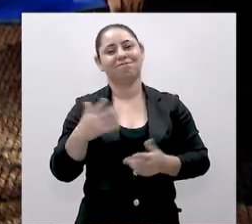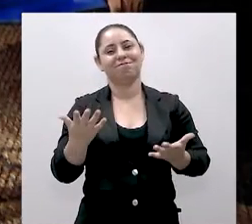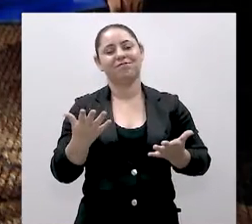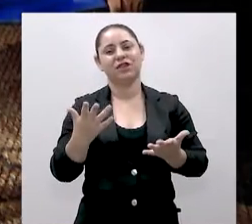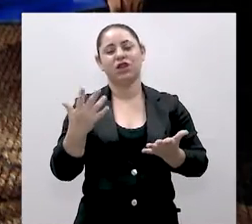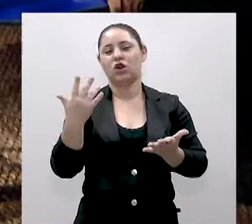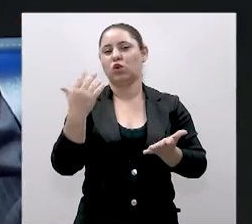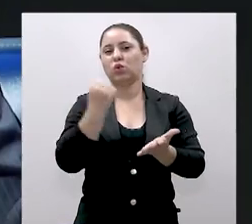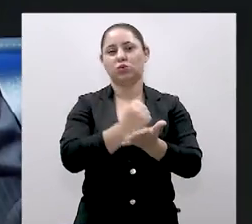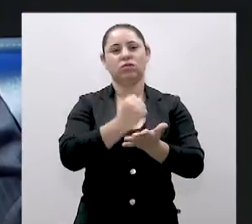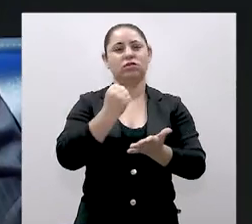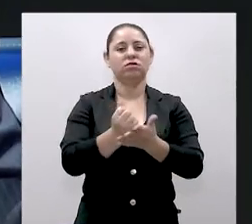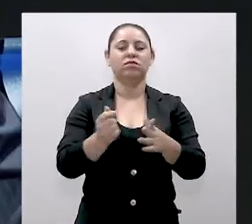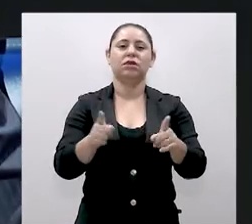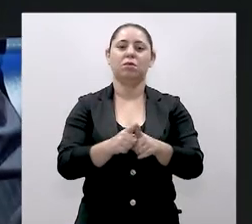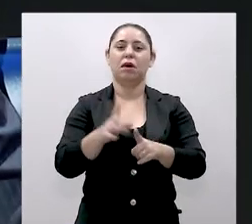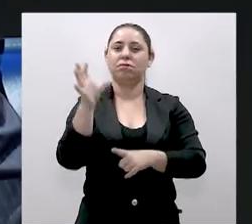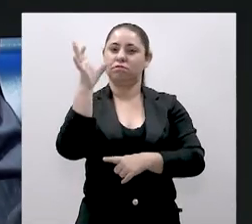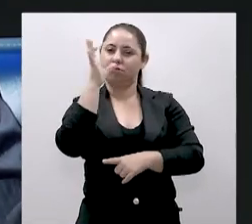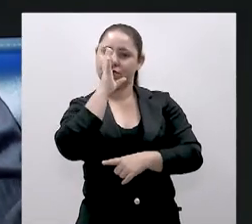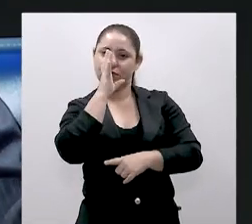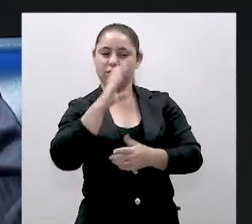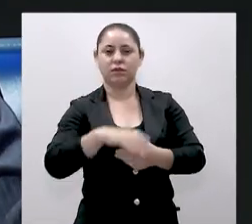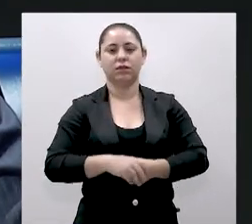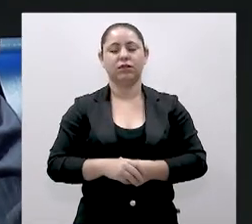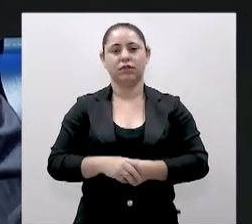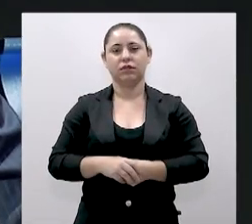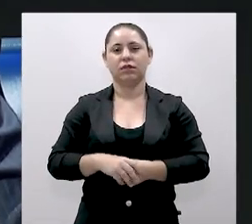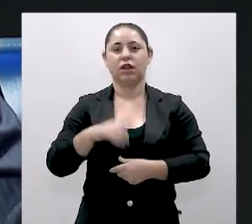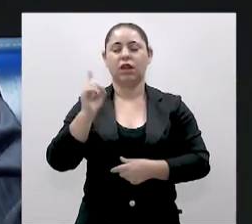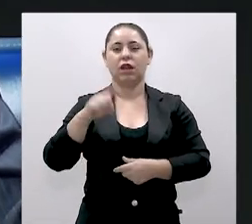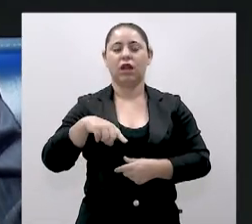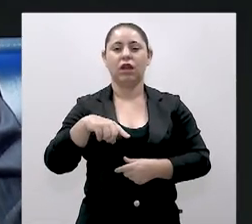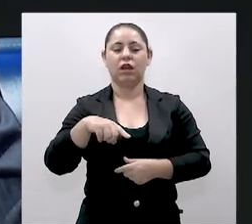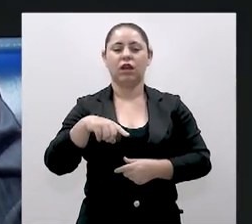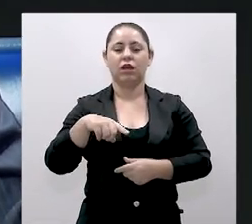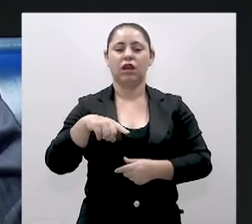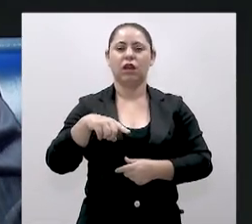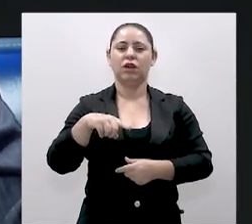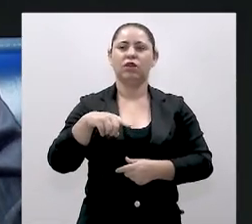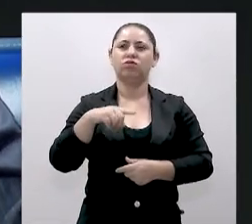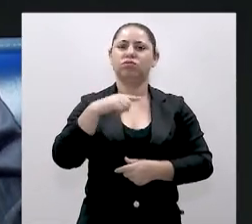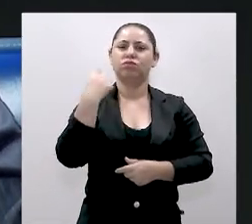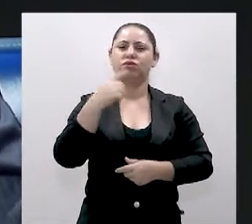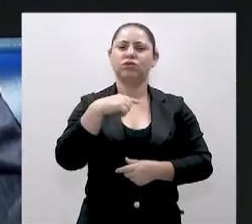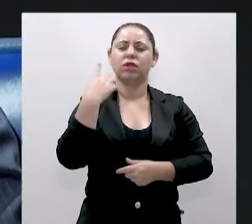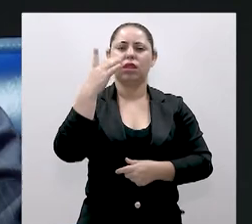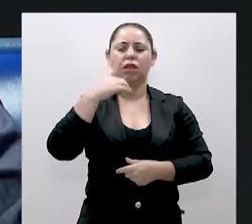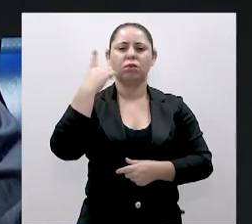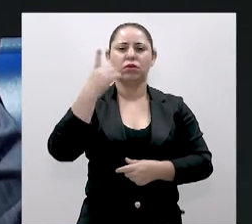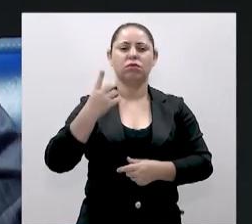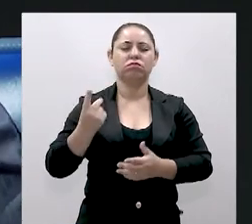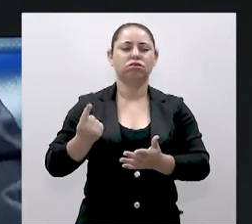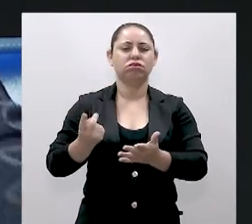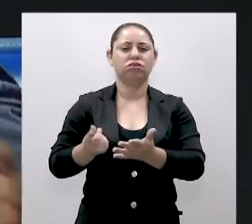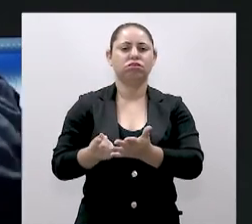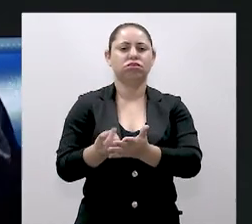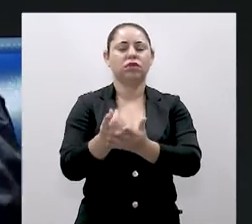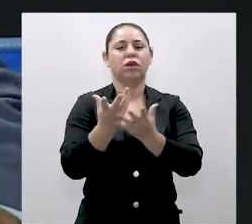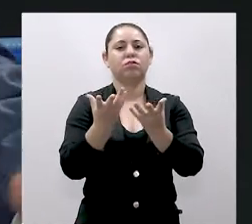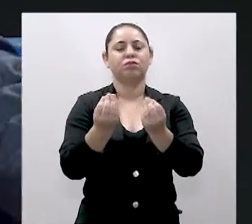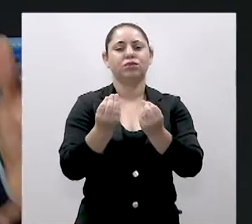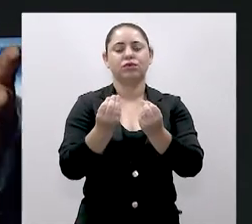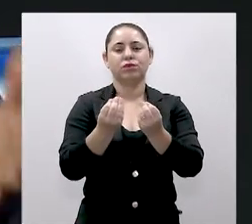voltasse ao só pra situar também que está acompanhando já falecido parecer o jovem né jovens foi deputado vários